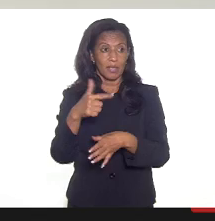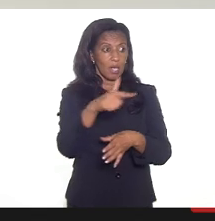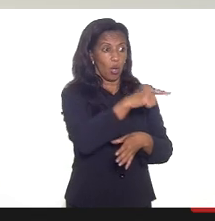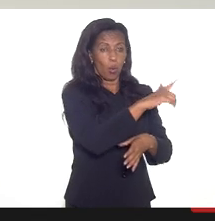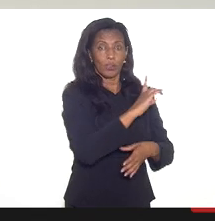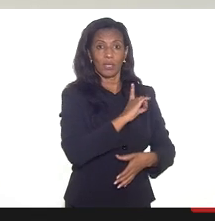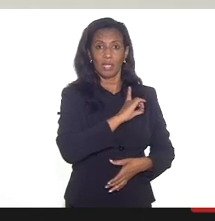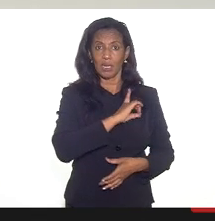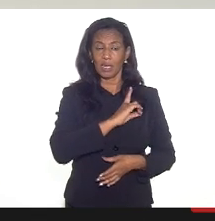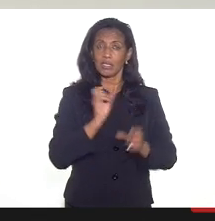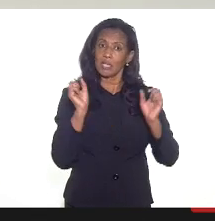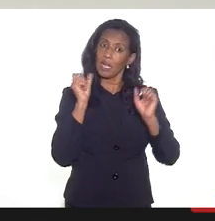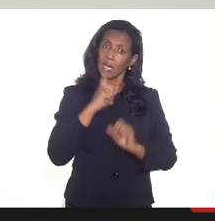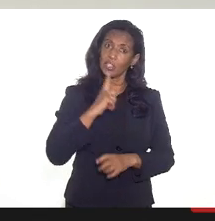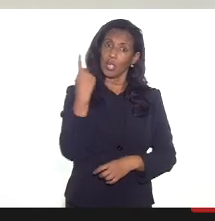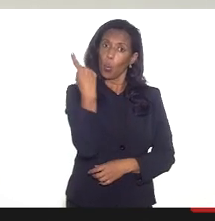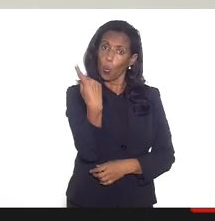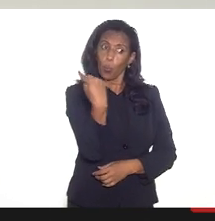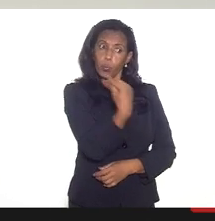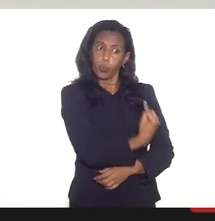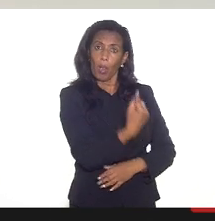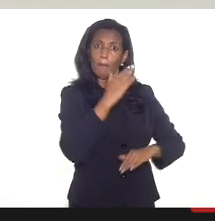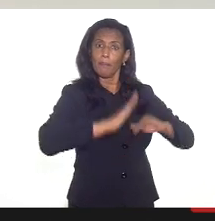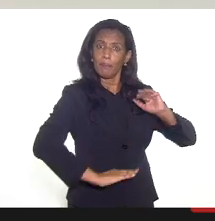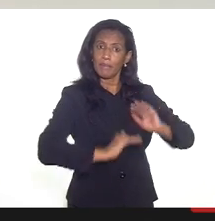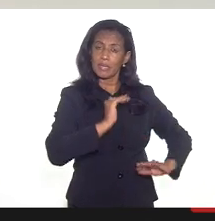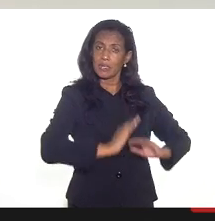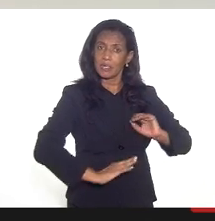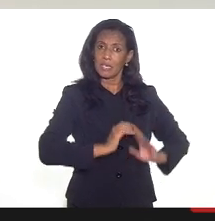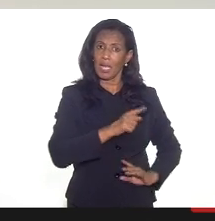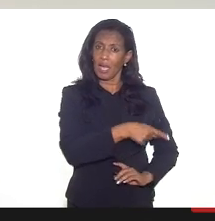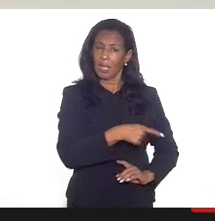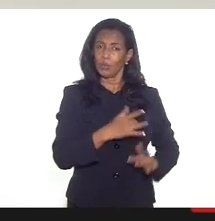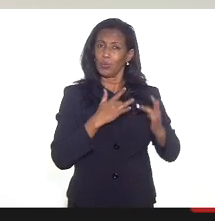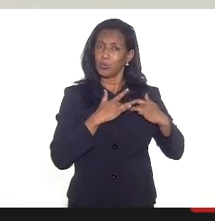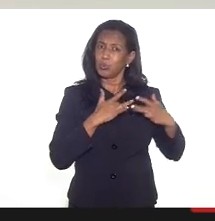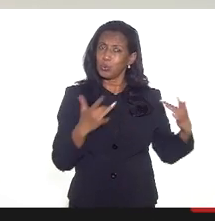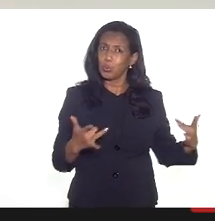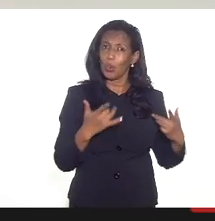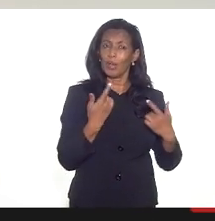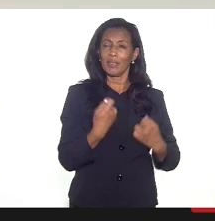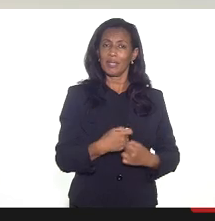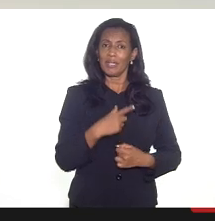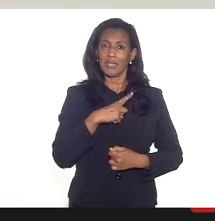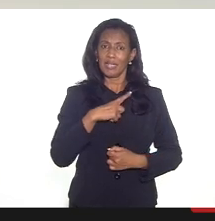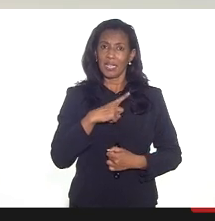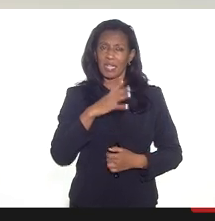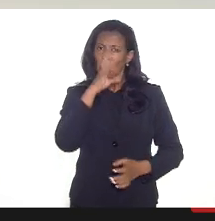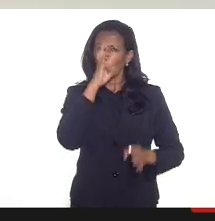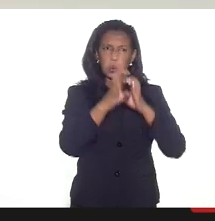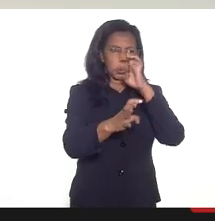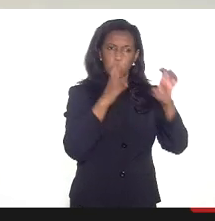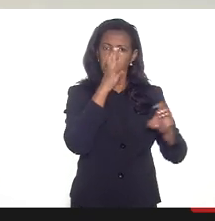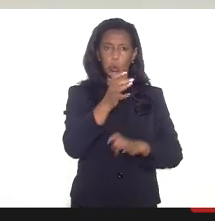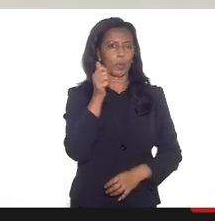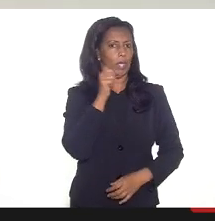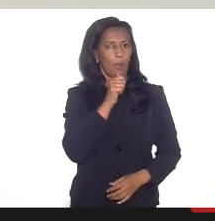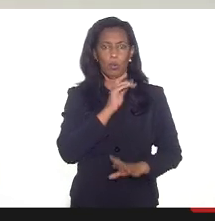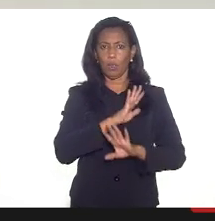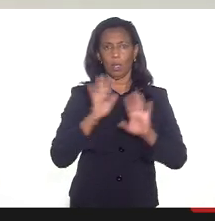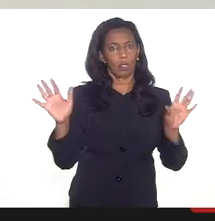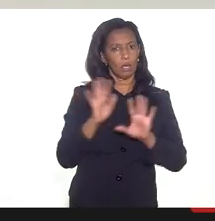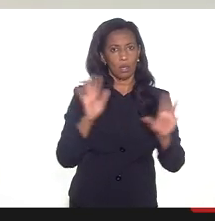as delegacias, elas tenham funcionários capacitados e sensíveis que não julguem a mulher ou que